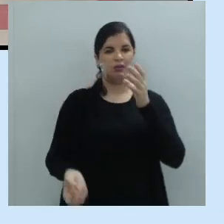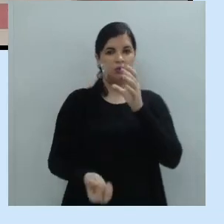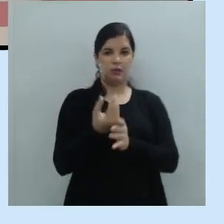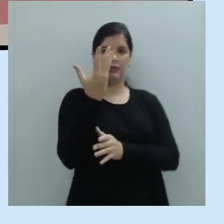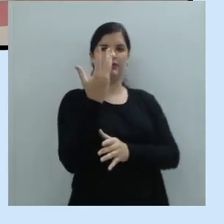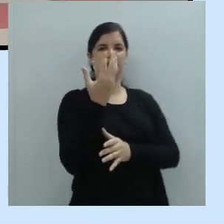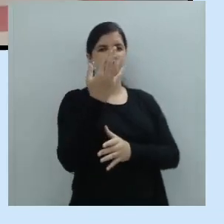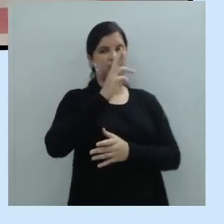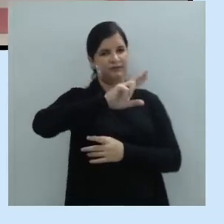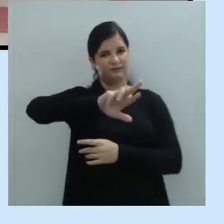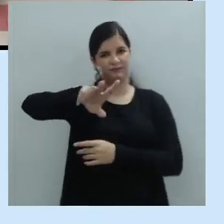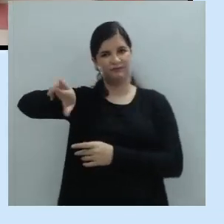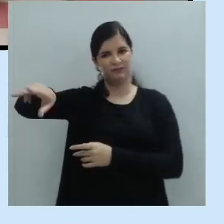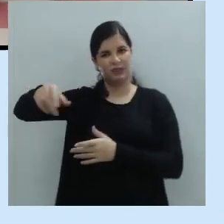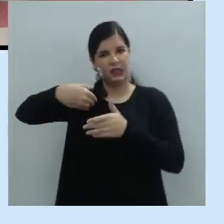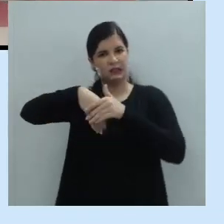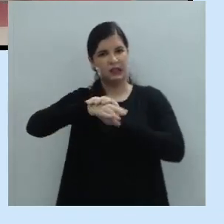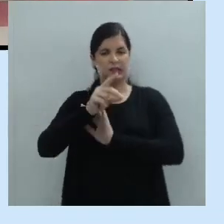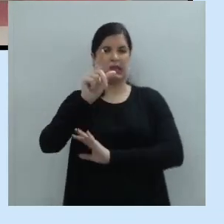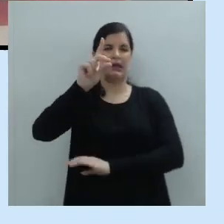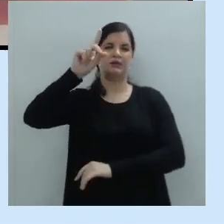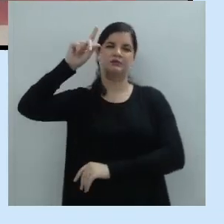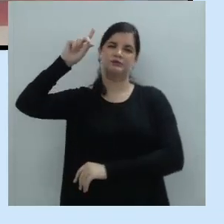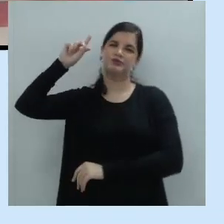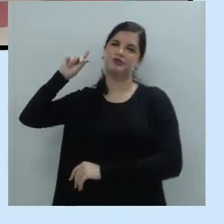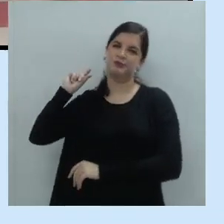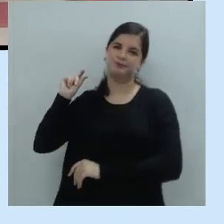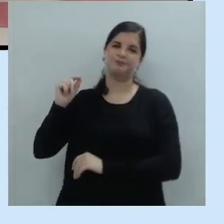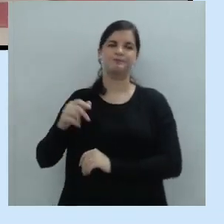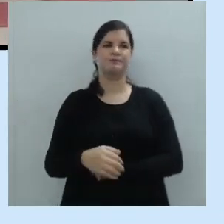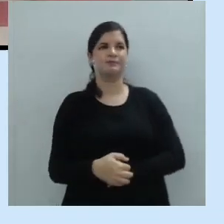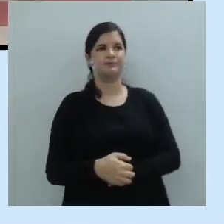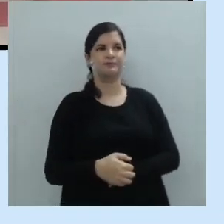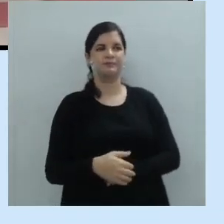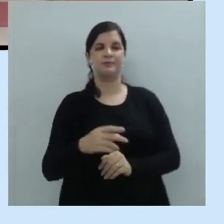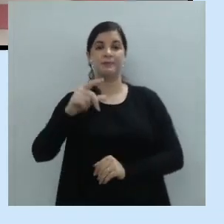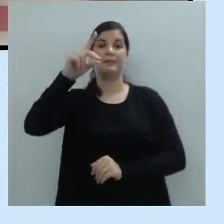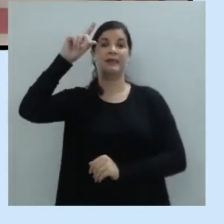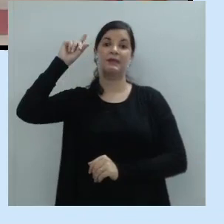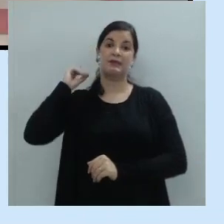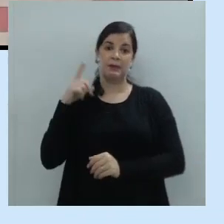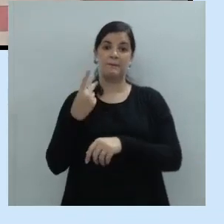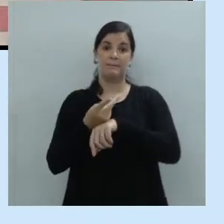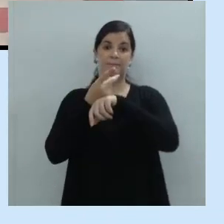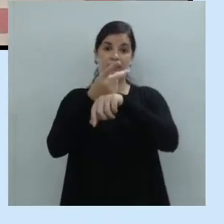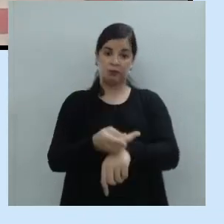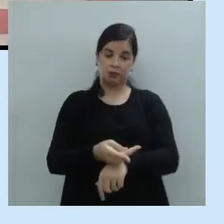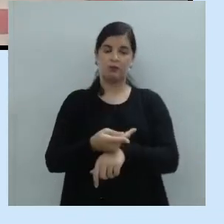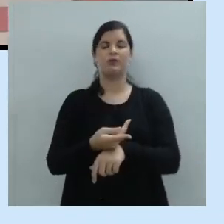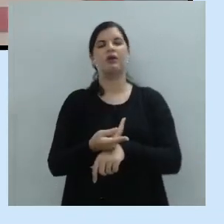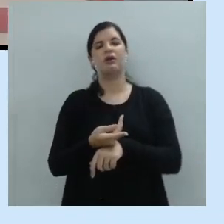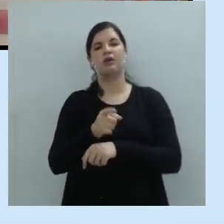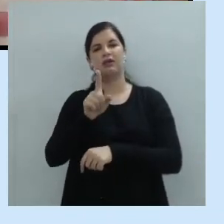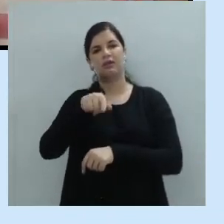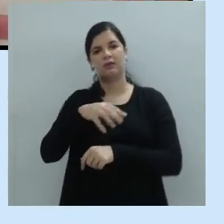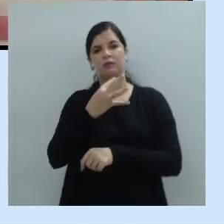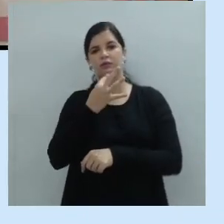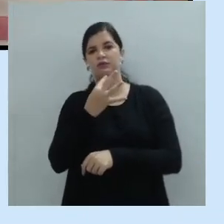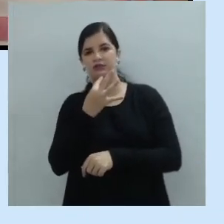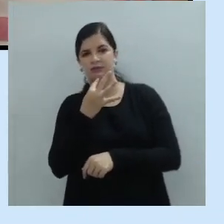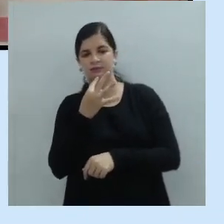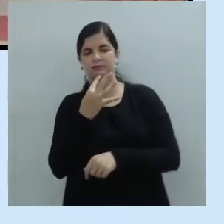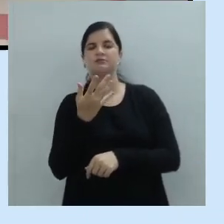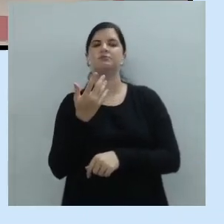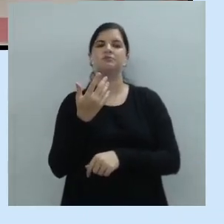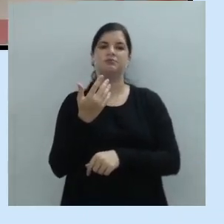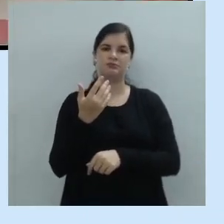origens, certo? Em tradições antigas, essas tradições antigas que buscam justamente isso, esse conhecimento, mais